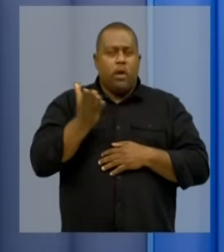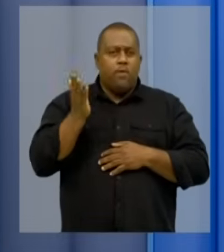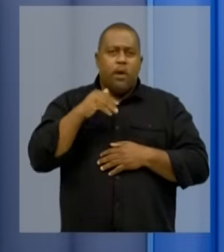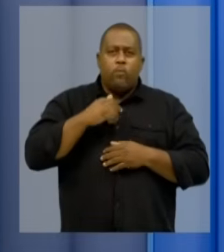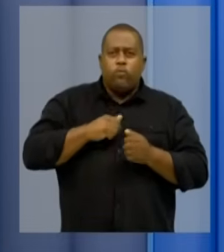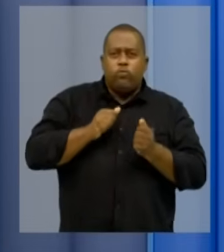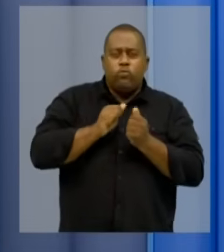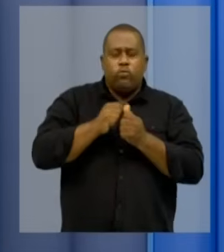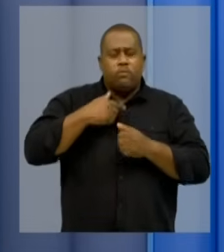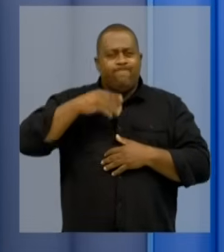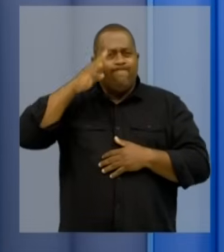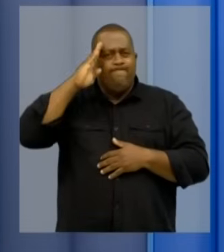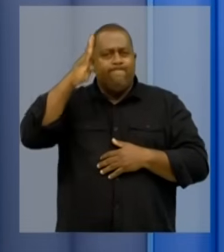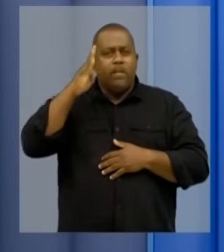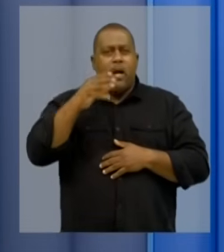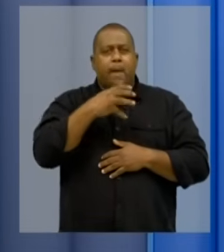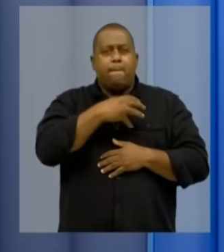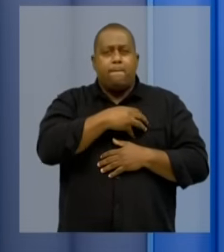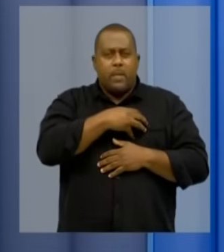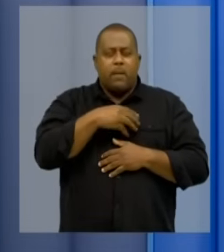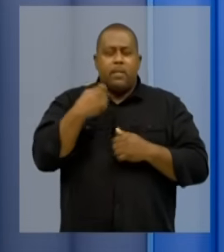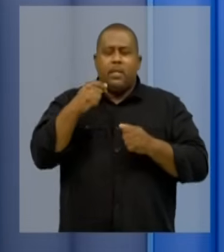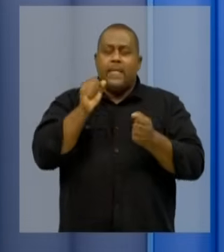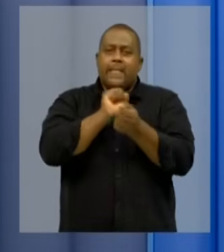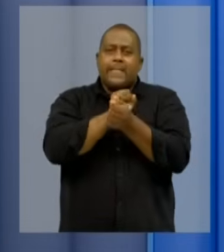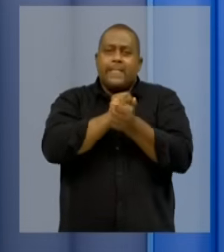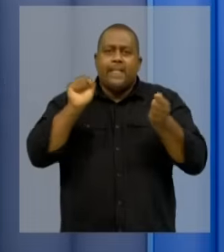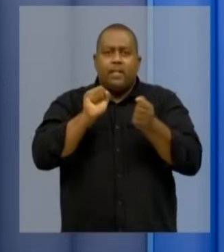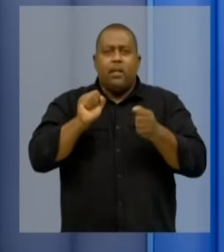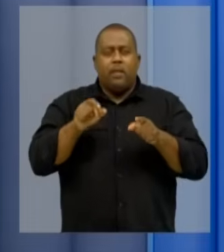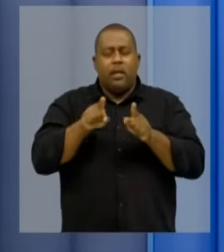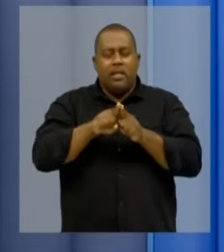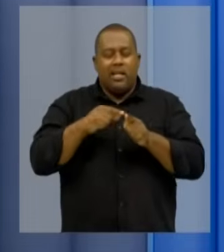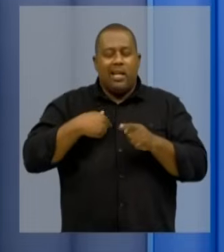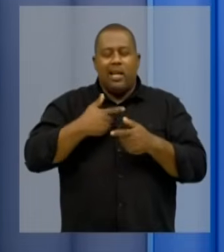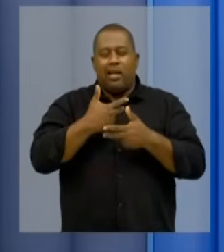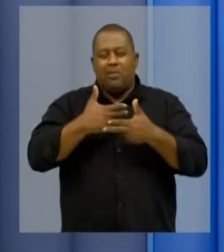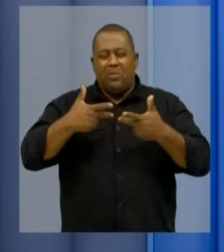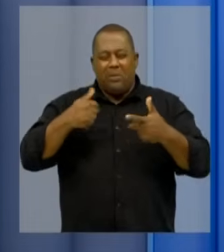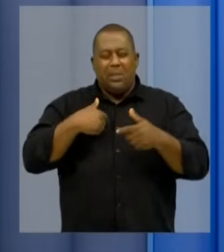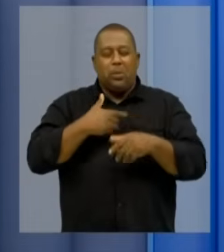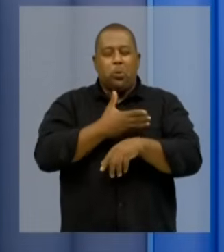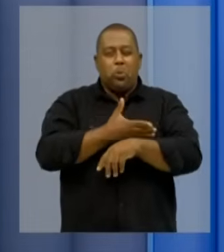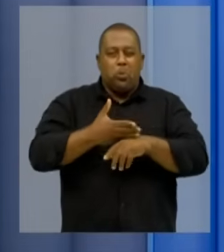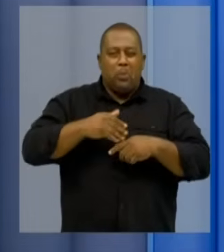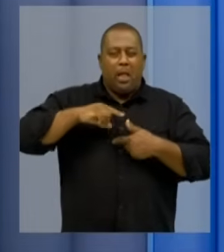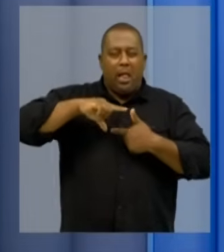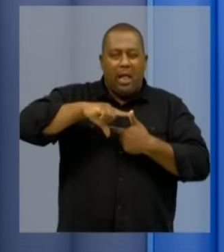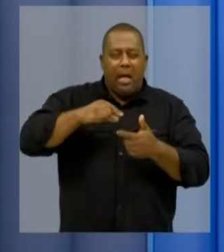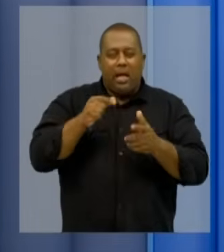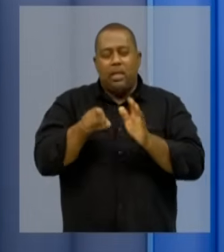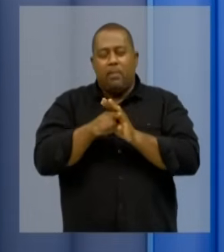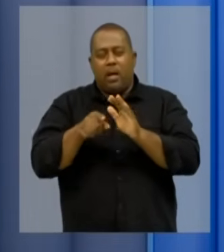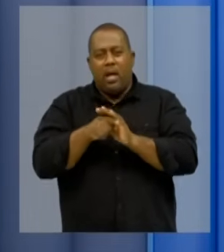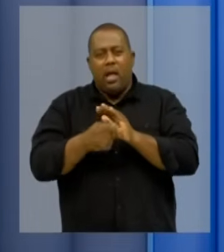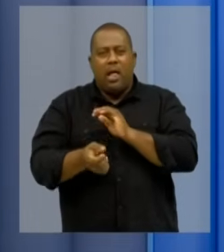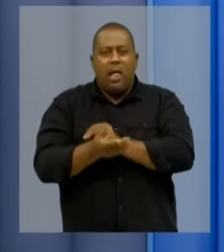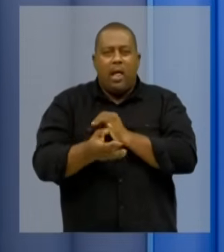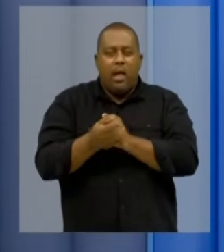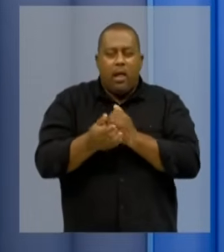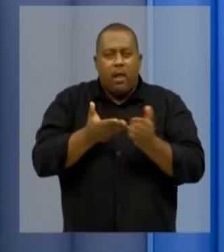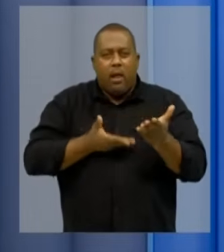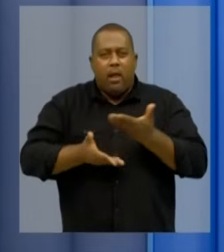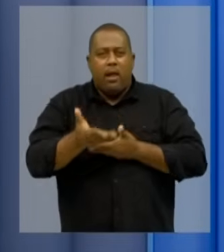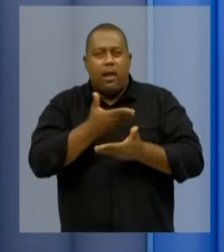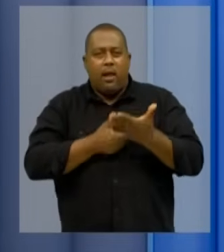é fundamental que a Bahia possa se libertar de práticas políticas atrasadas, do empreguismo, do toma lá da cá, da troca de